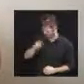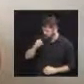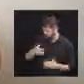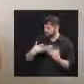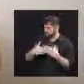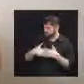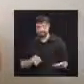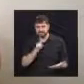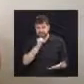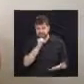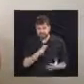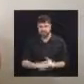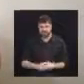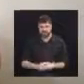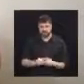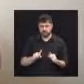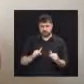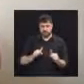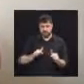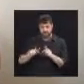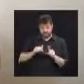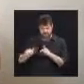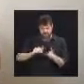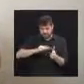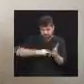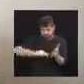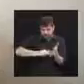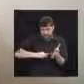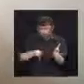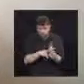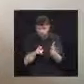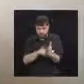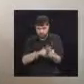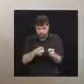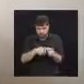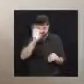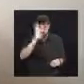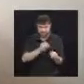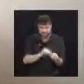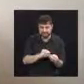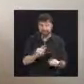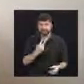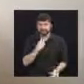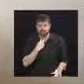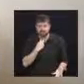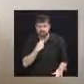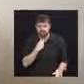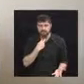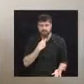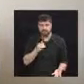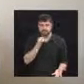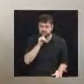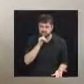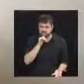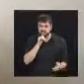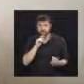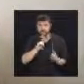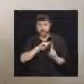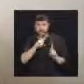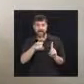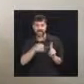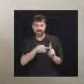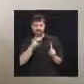mas porém, trabalhos de Qigong não devem ser feitos por pacientes que estejam